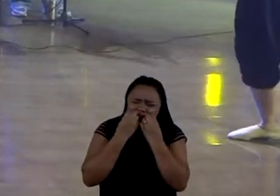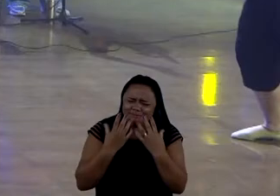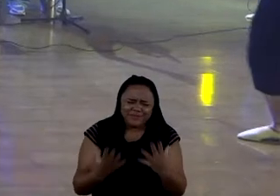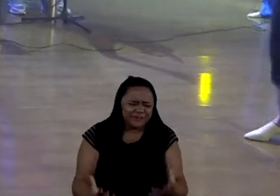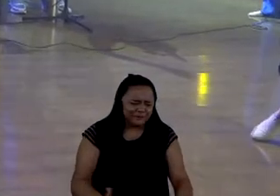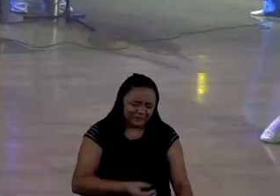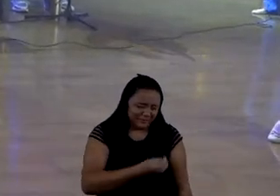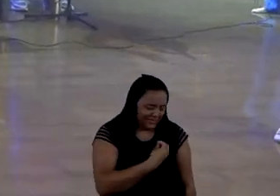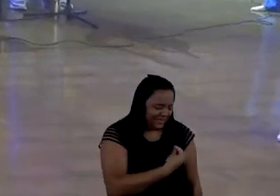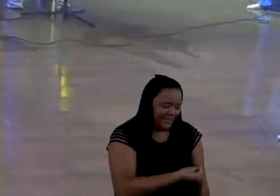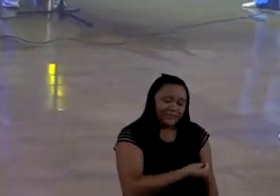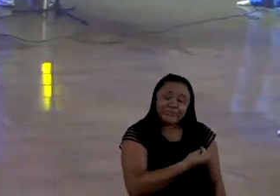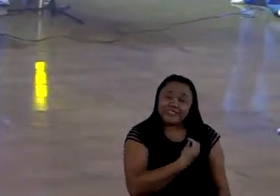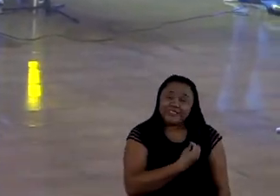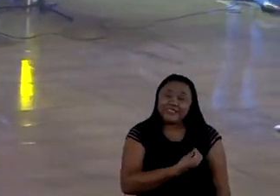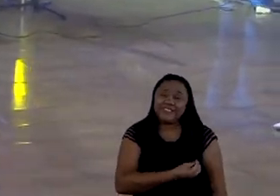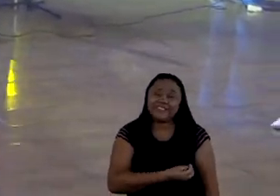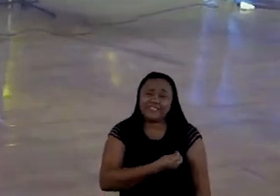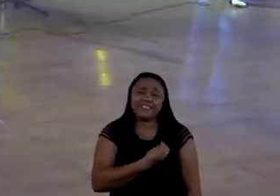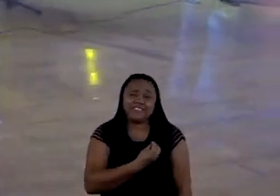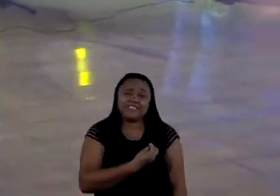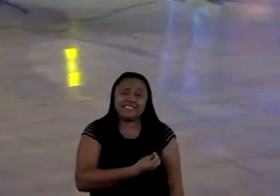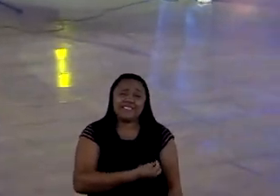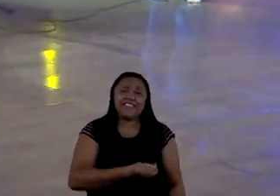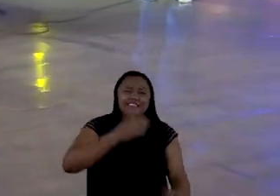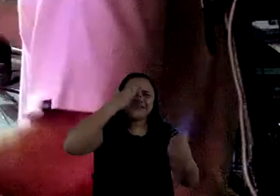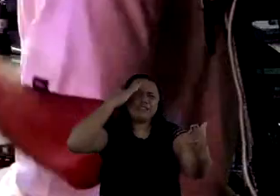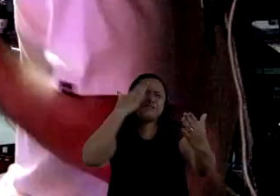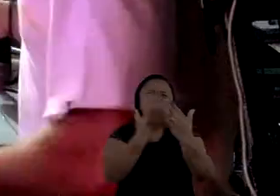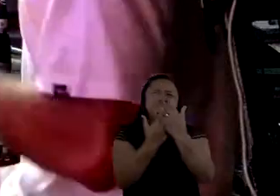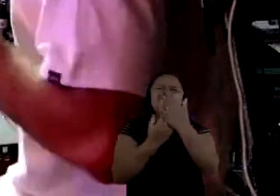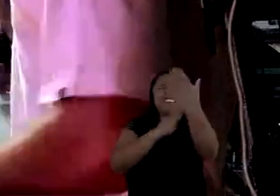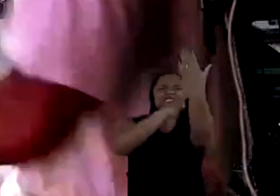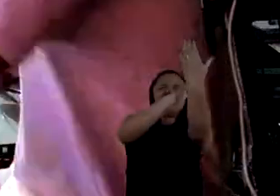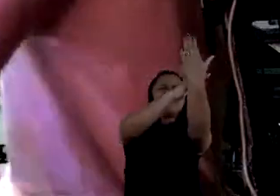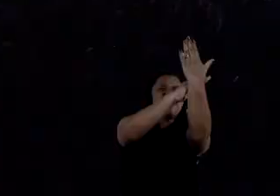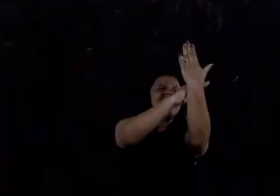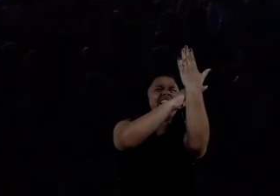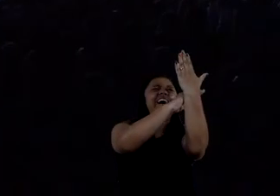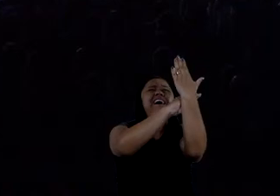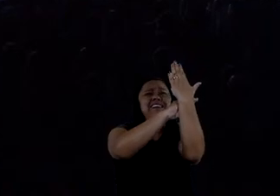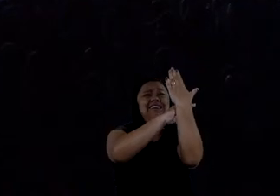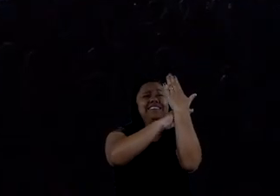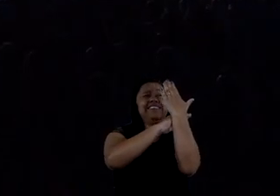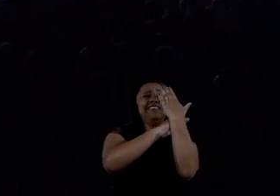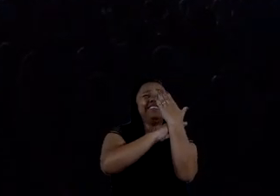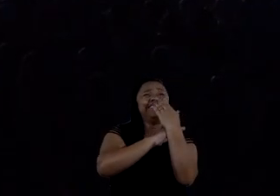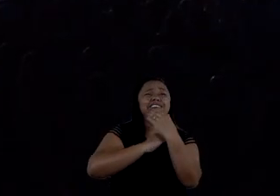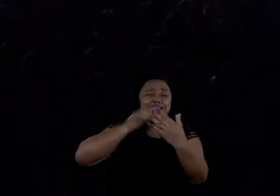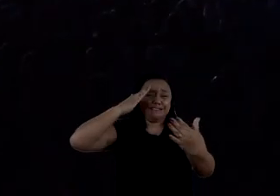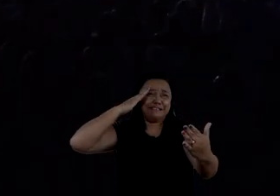trabalhando para o meu bem. Diga mais uma vez, eu creio. Creio.